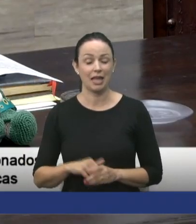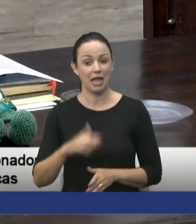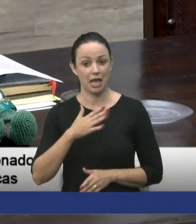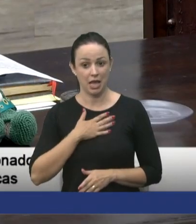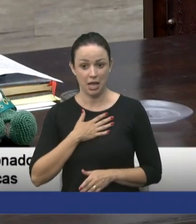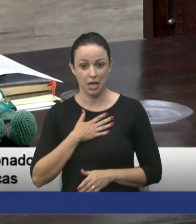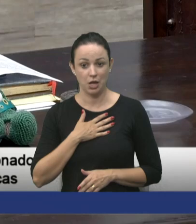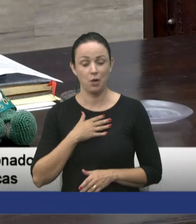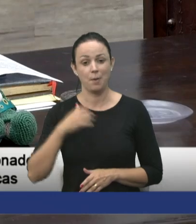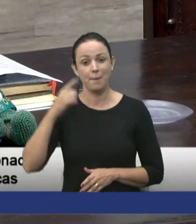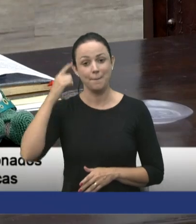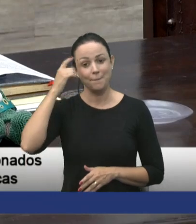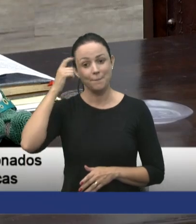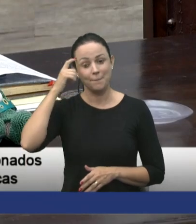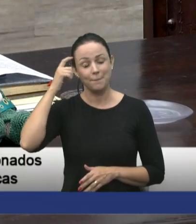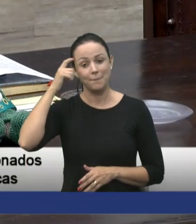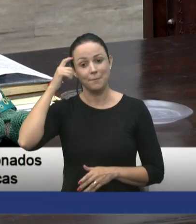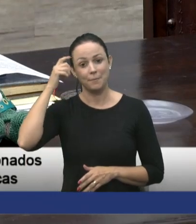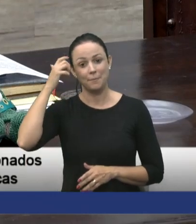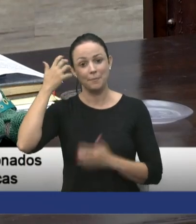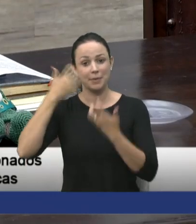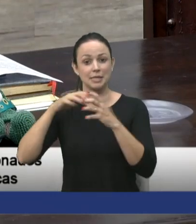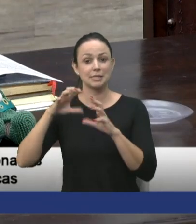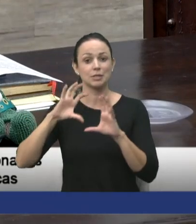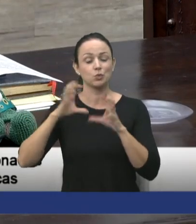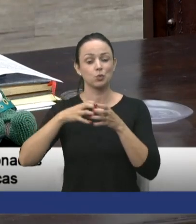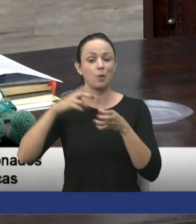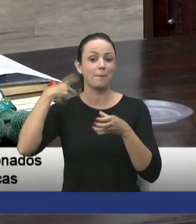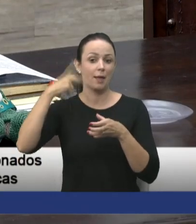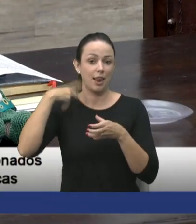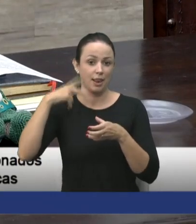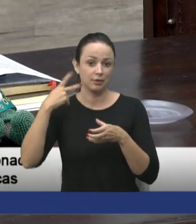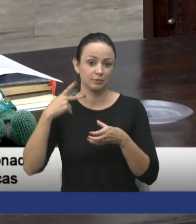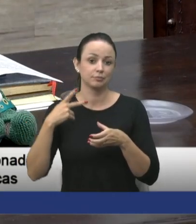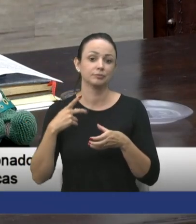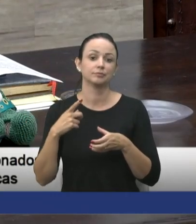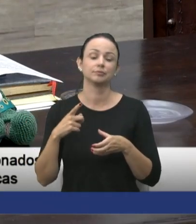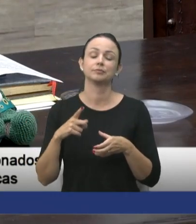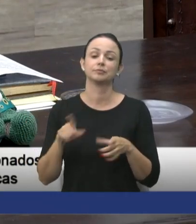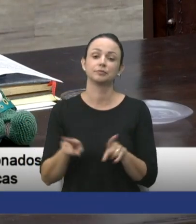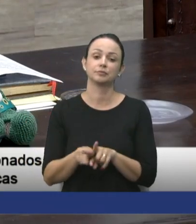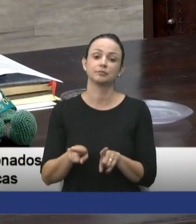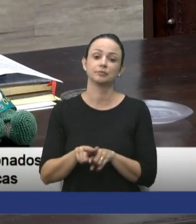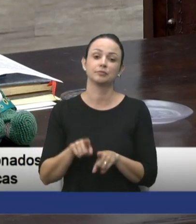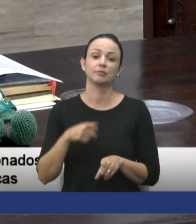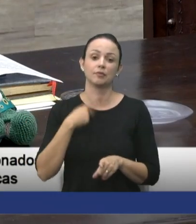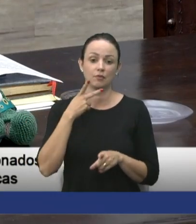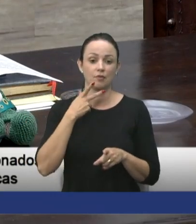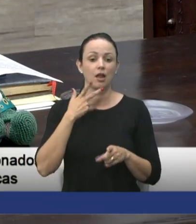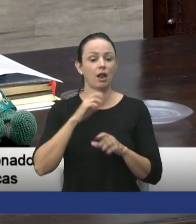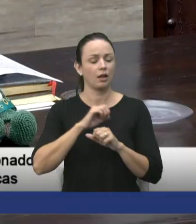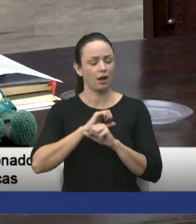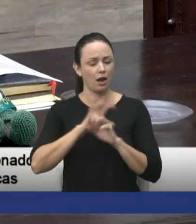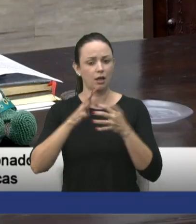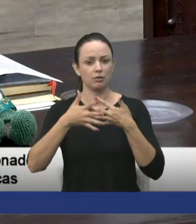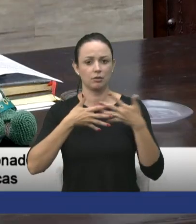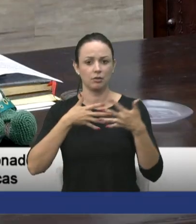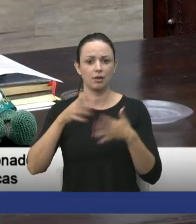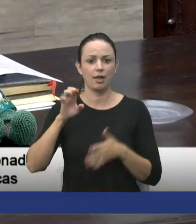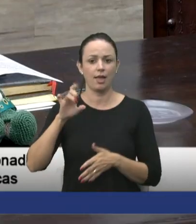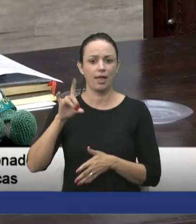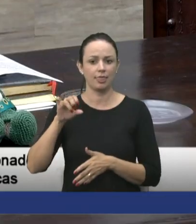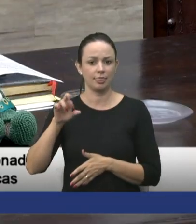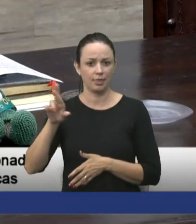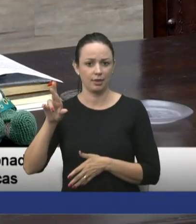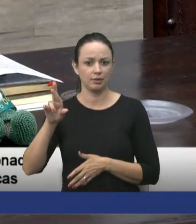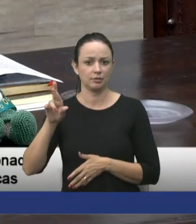Eu pensei na frente parlamentar e vou também ser muito aqui transparente. O Éder,